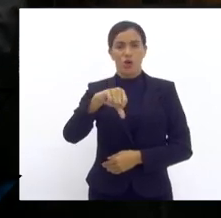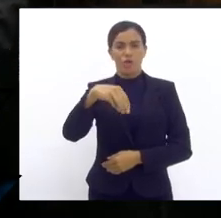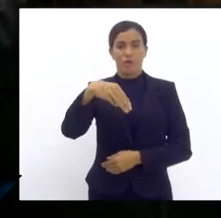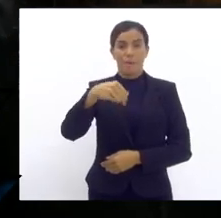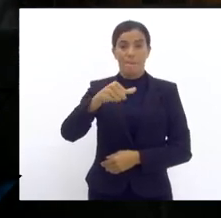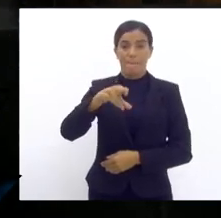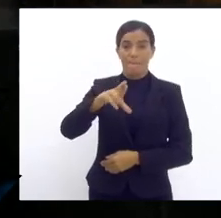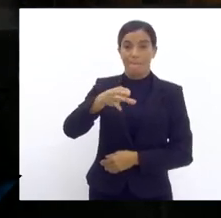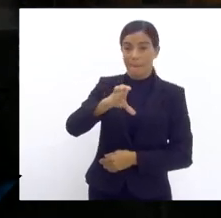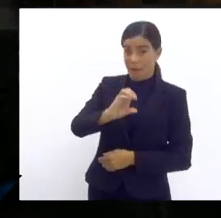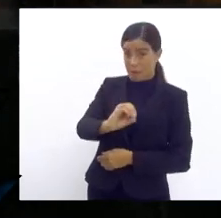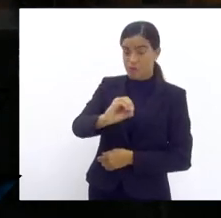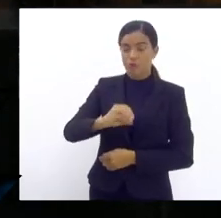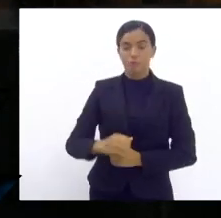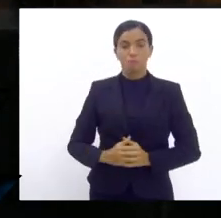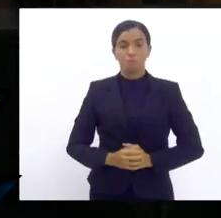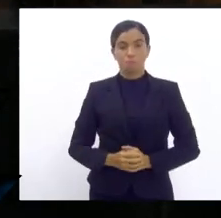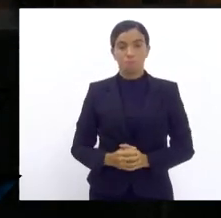Março